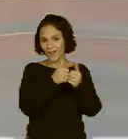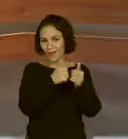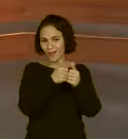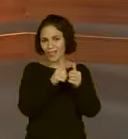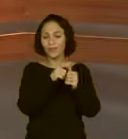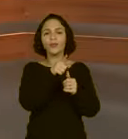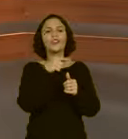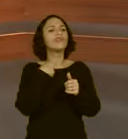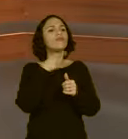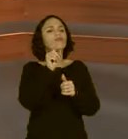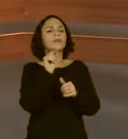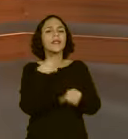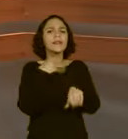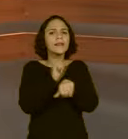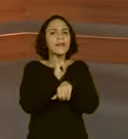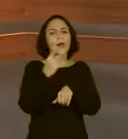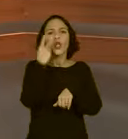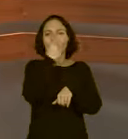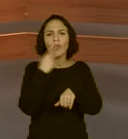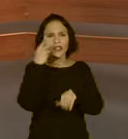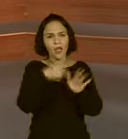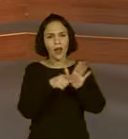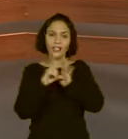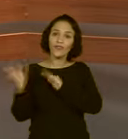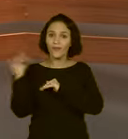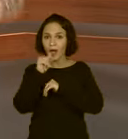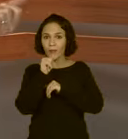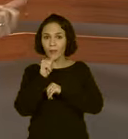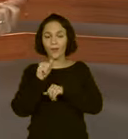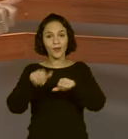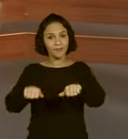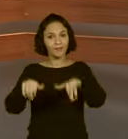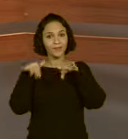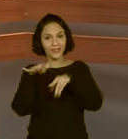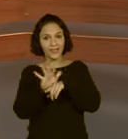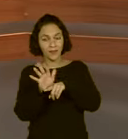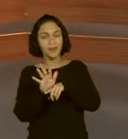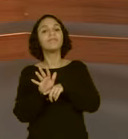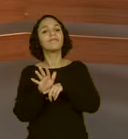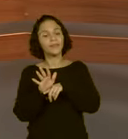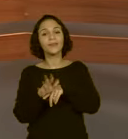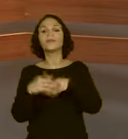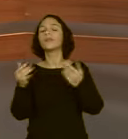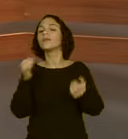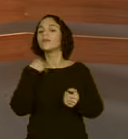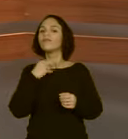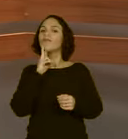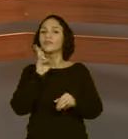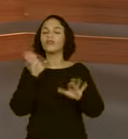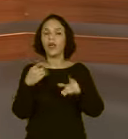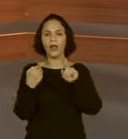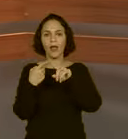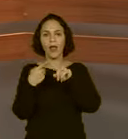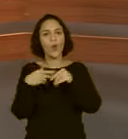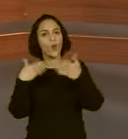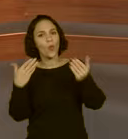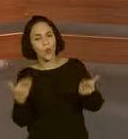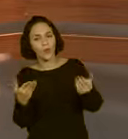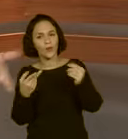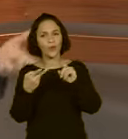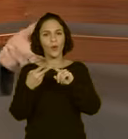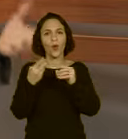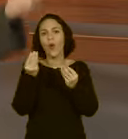estratégia para ir ao cinema. Então, eu respondi a pergunta quando, como e com